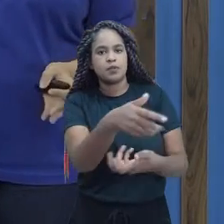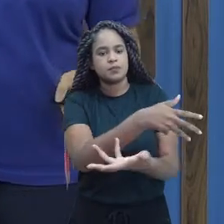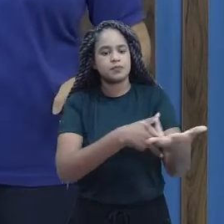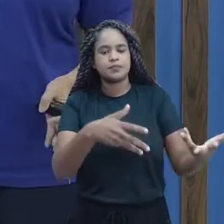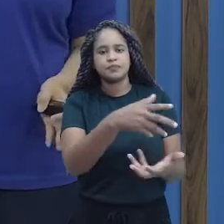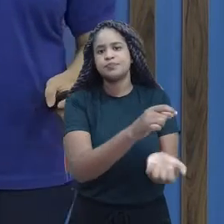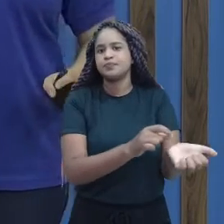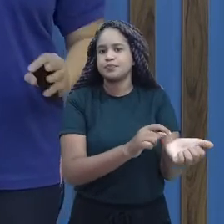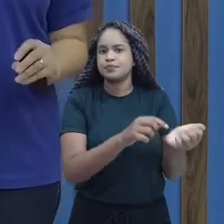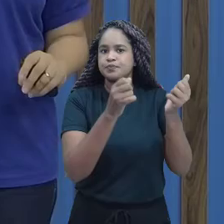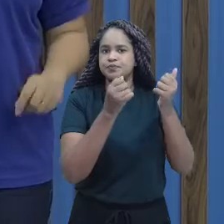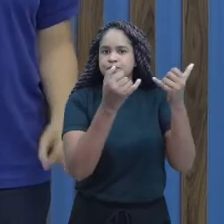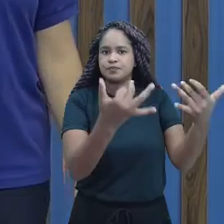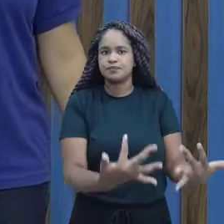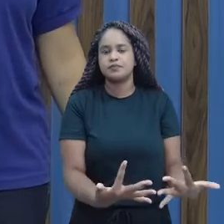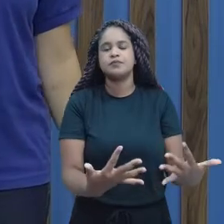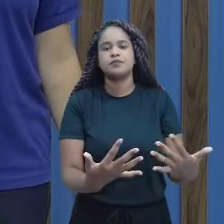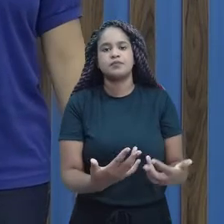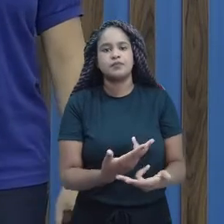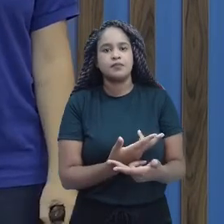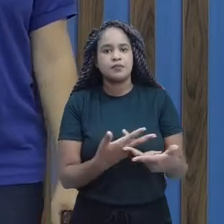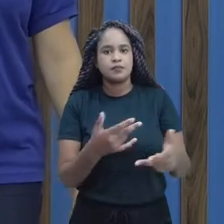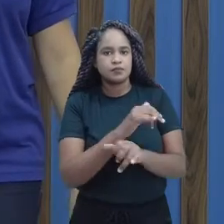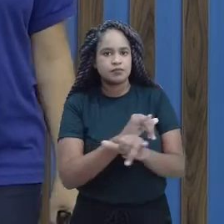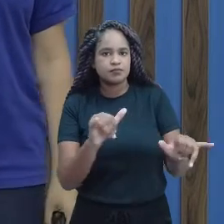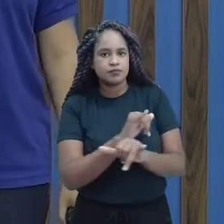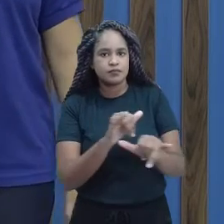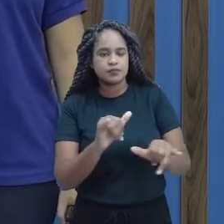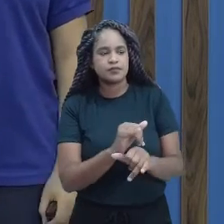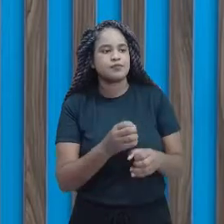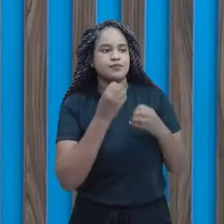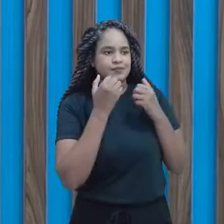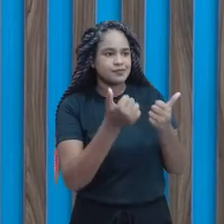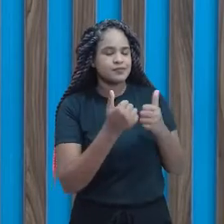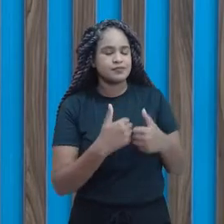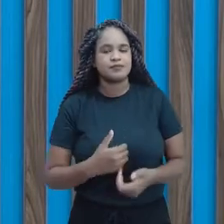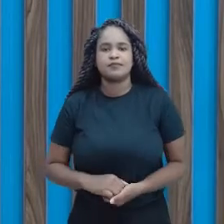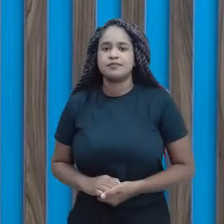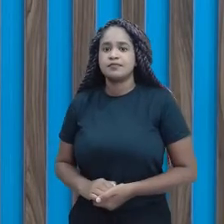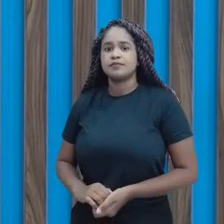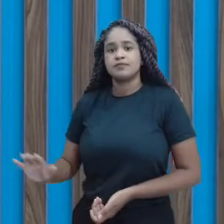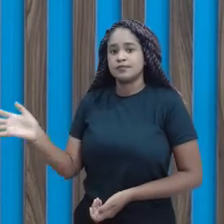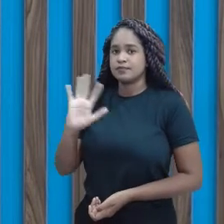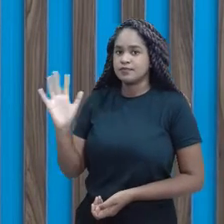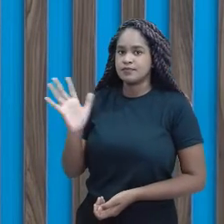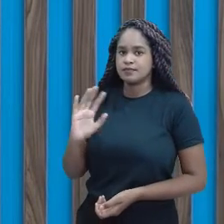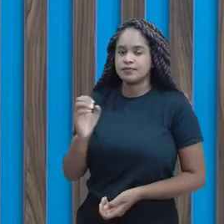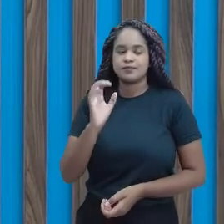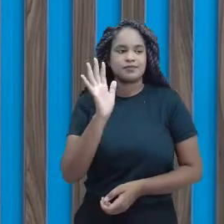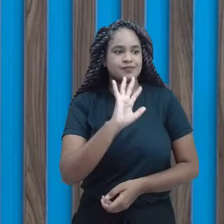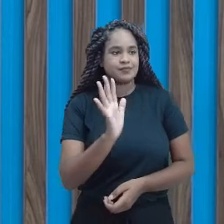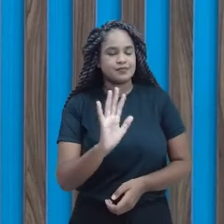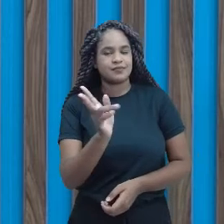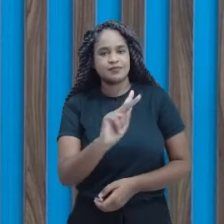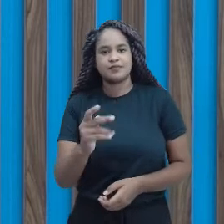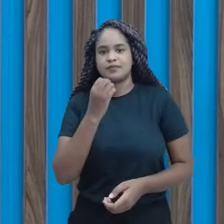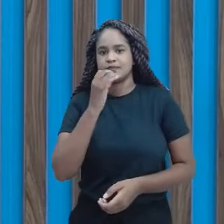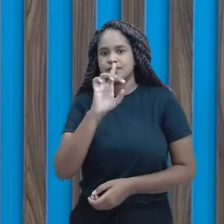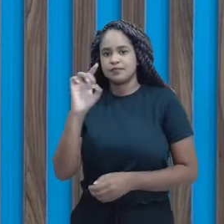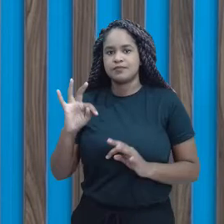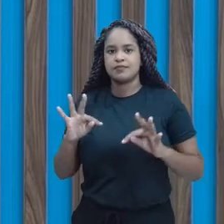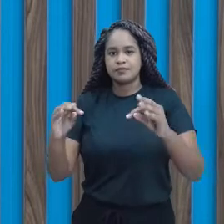sobre o aplicativo, das considerações iniciais dele. Tudo bom, professor? Olá pessoal, olá Briane, bom